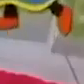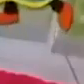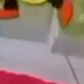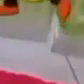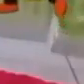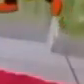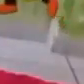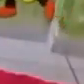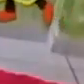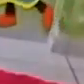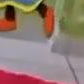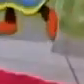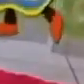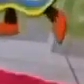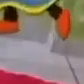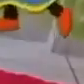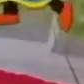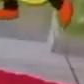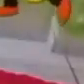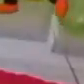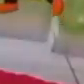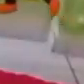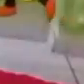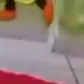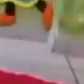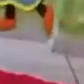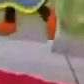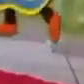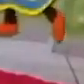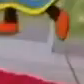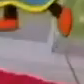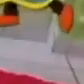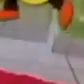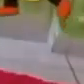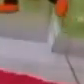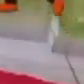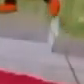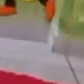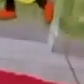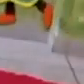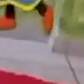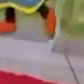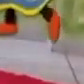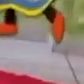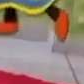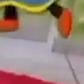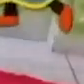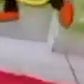e as orelhas sacudiu. As damas ali presentes, um forte grito se